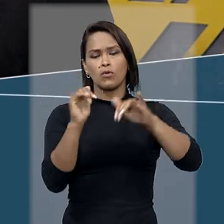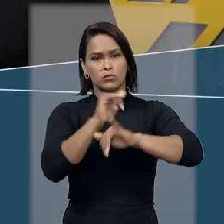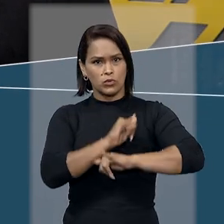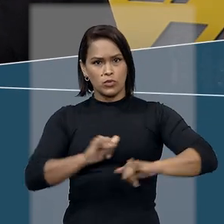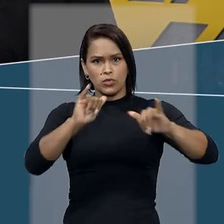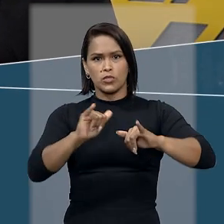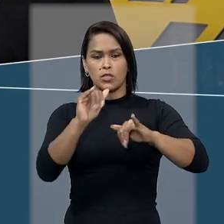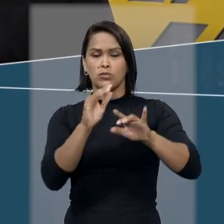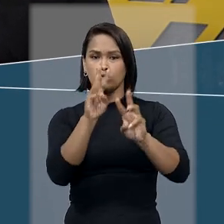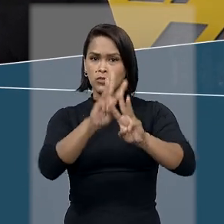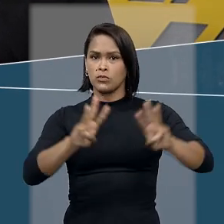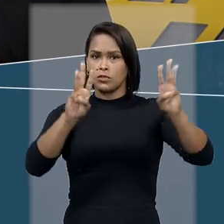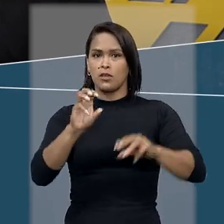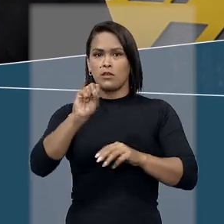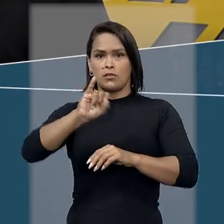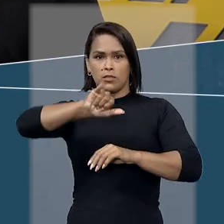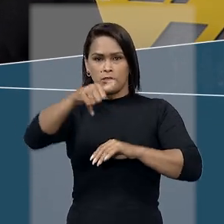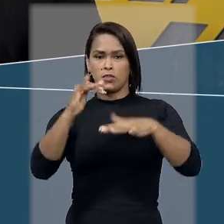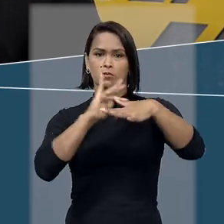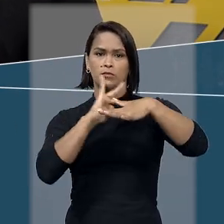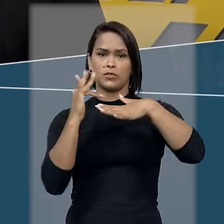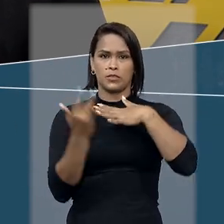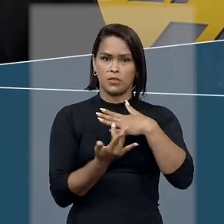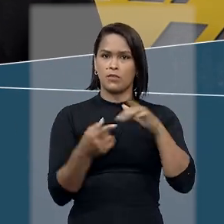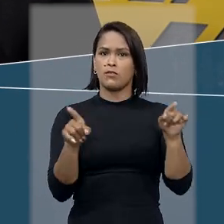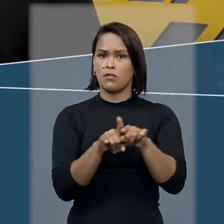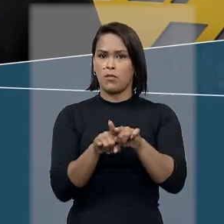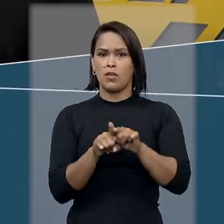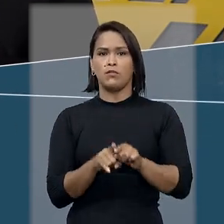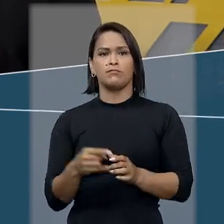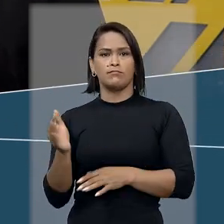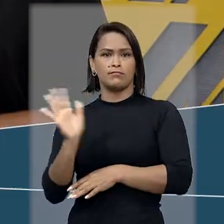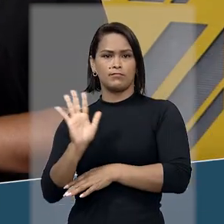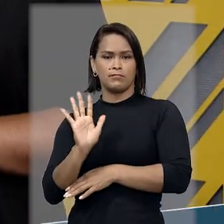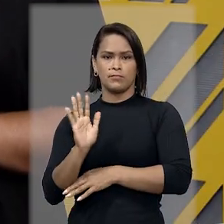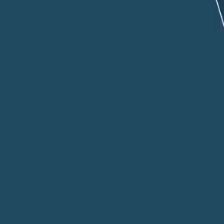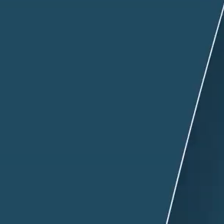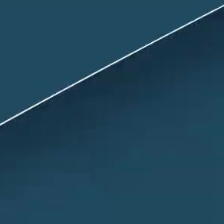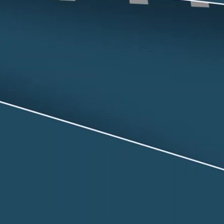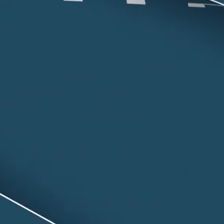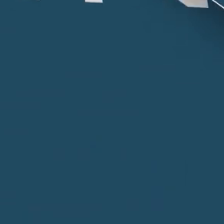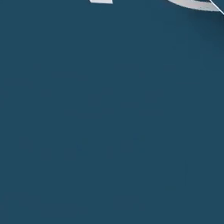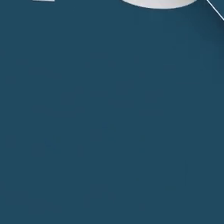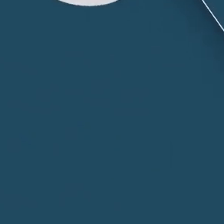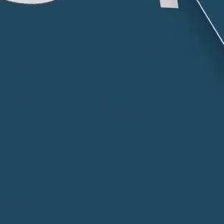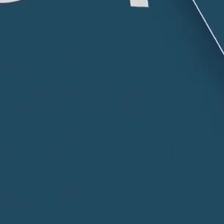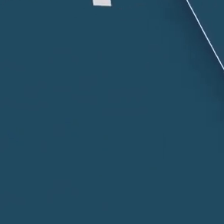outras notícias no site do STJ e nas nossas redes sociais. Até a próxima!